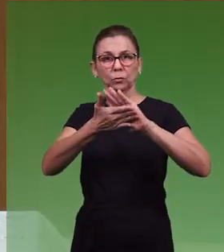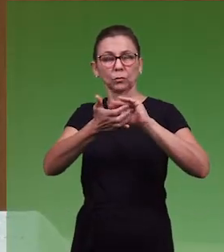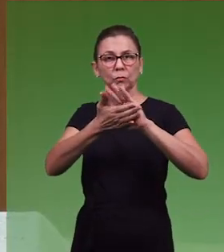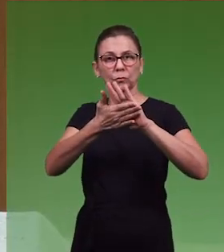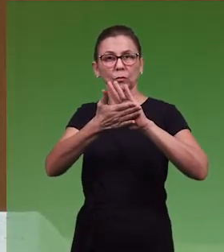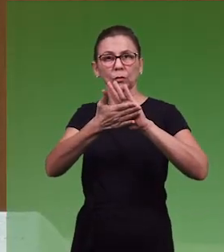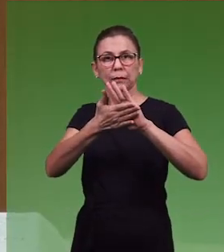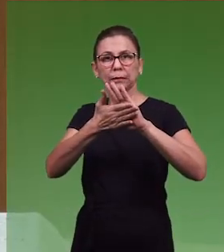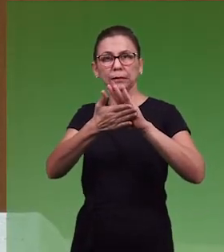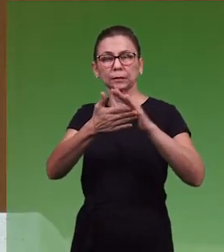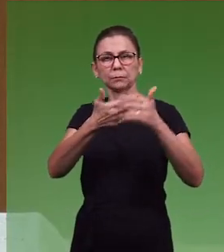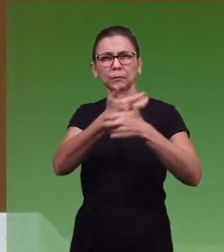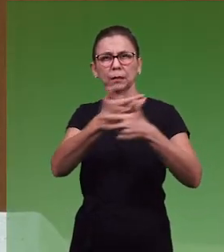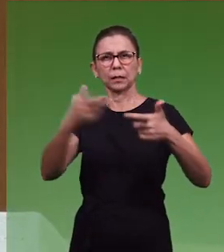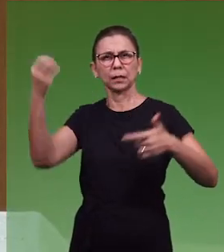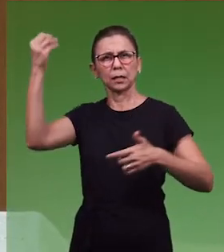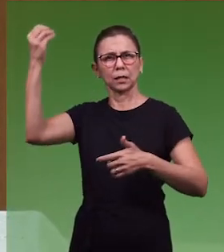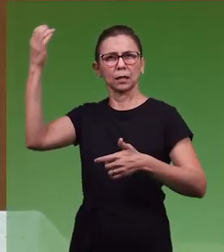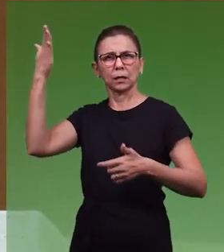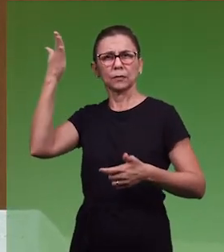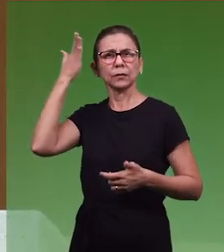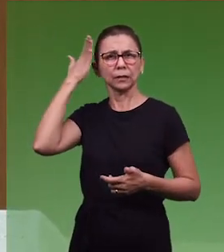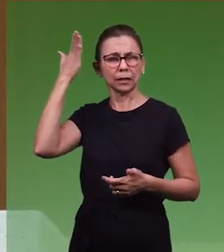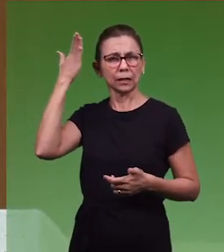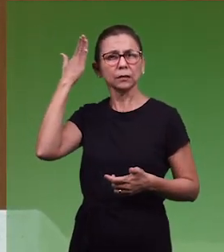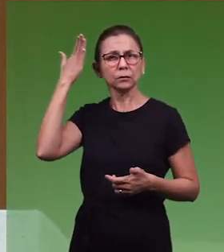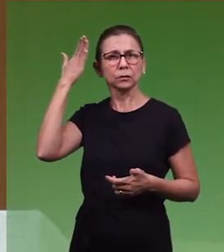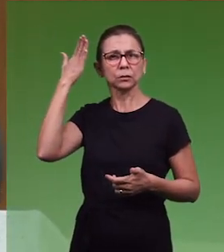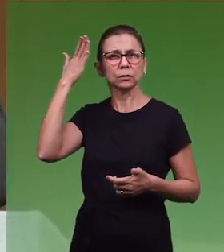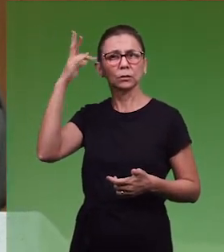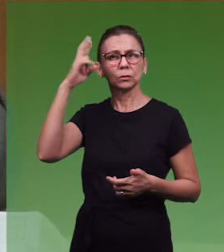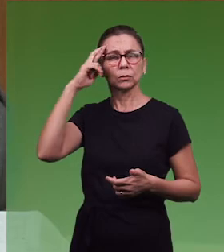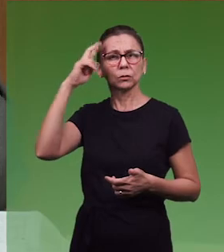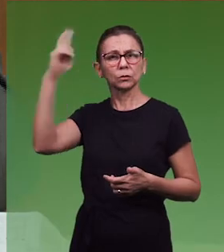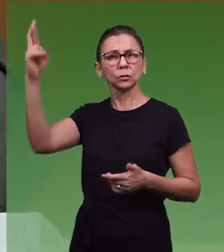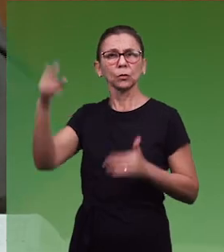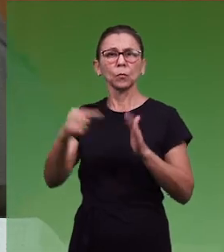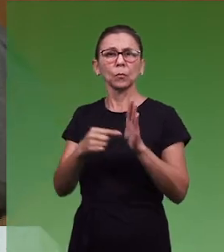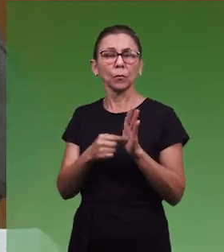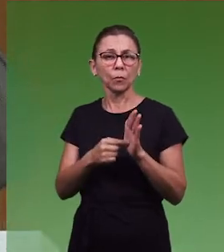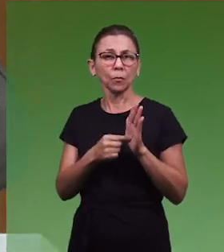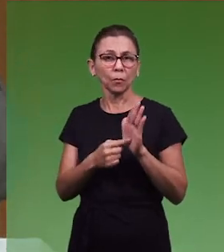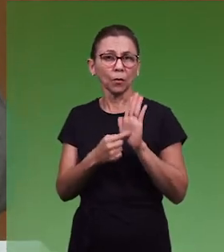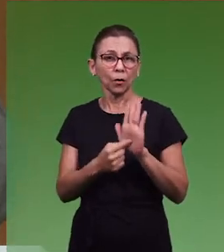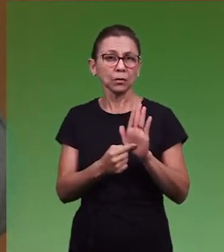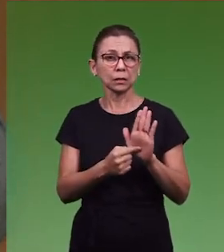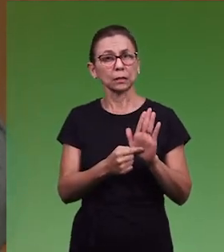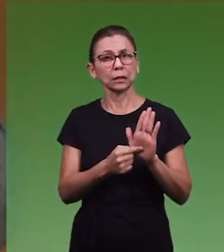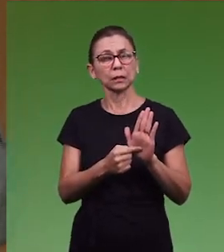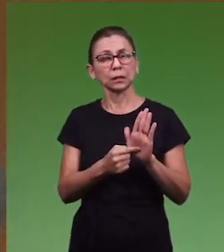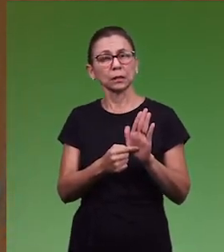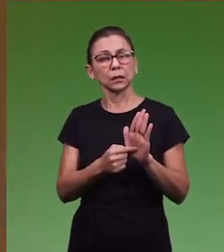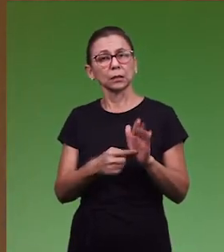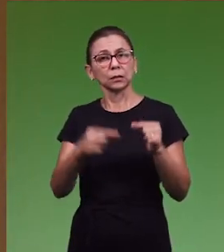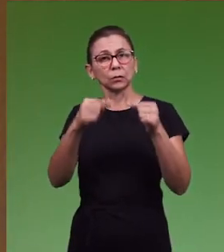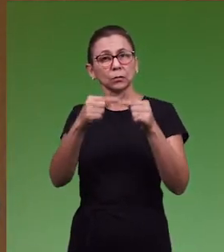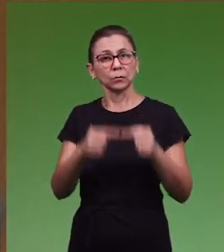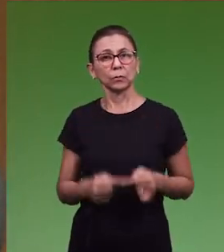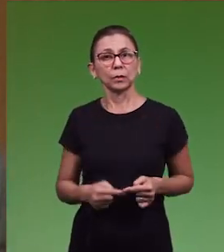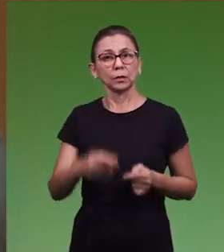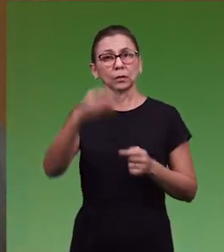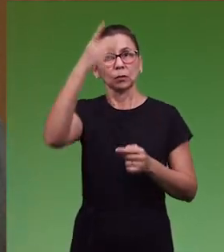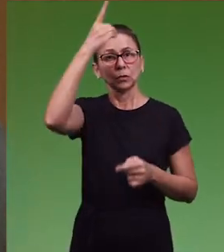foram concedidos dentro de circunstâncias. E quando você canta aquele louvor por